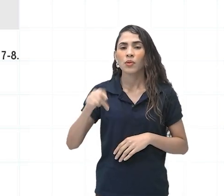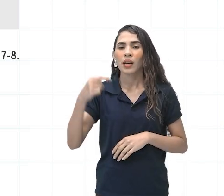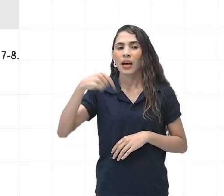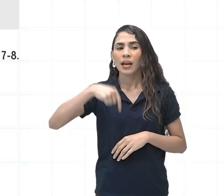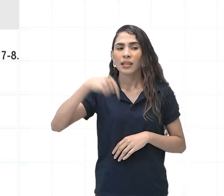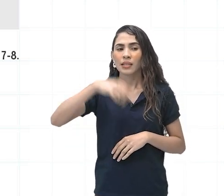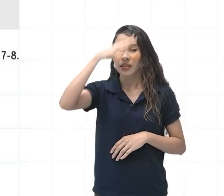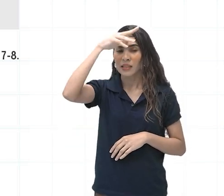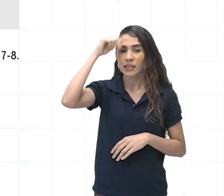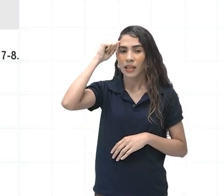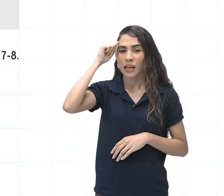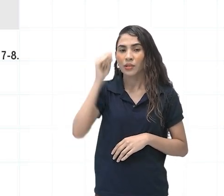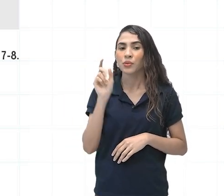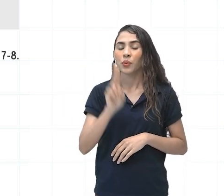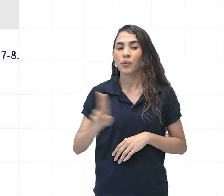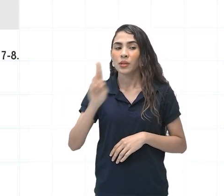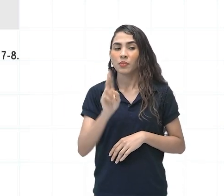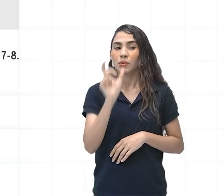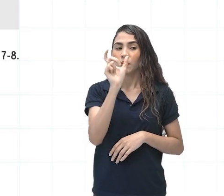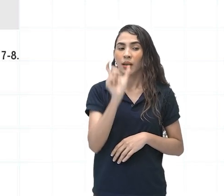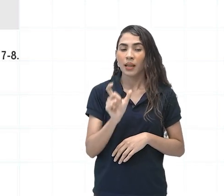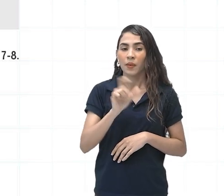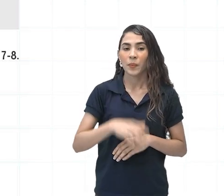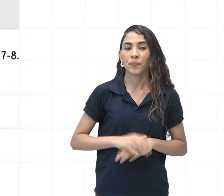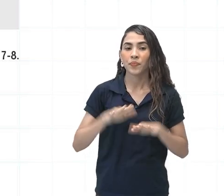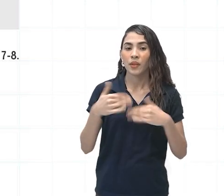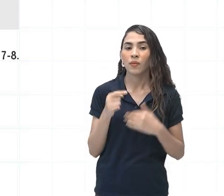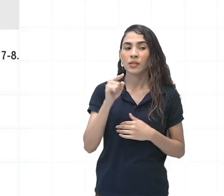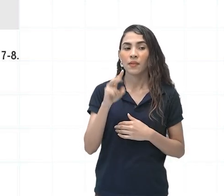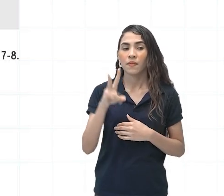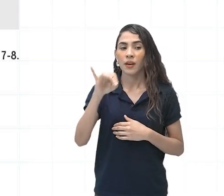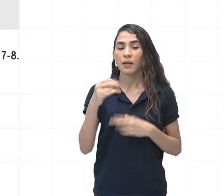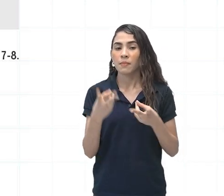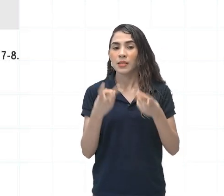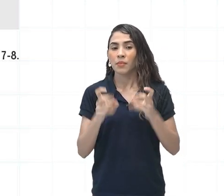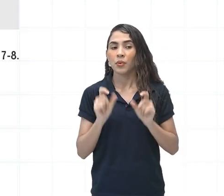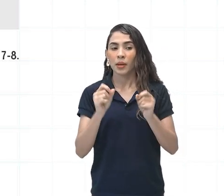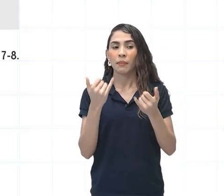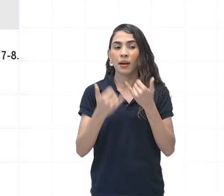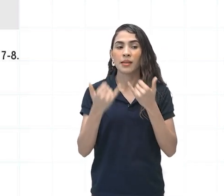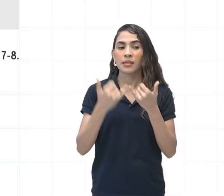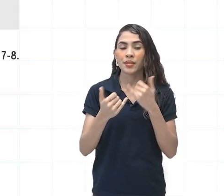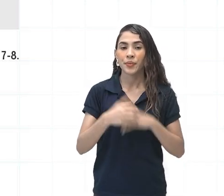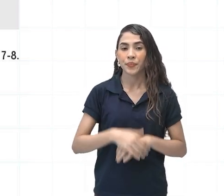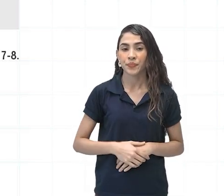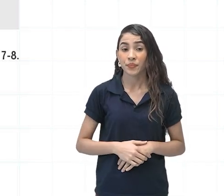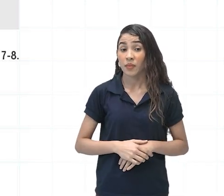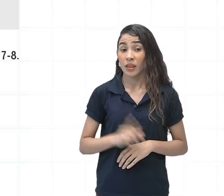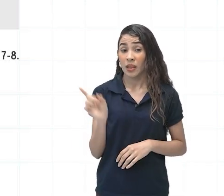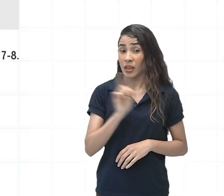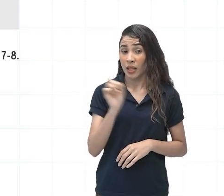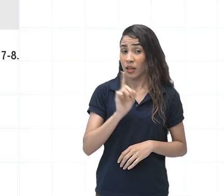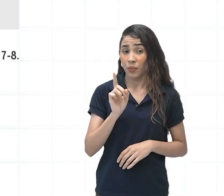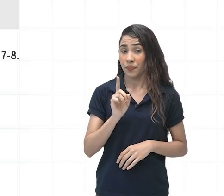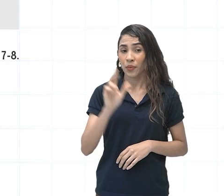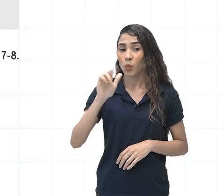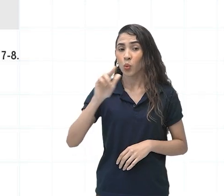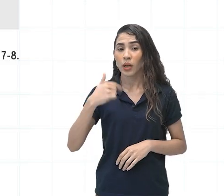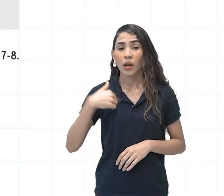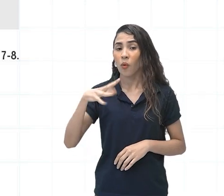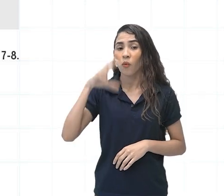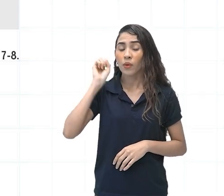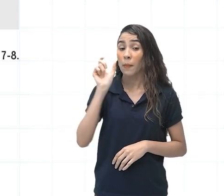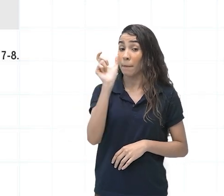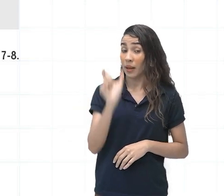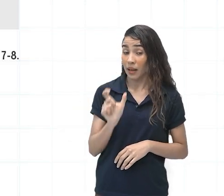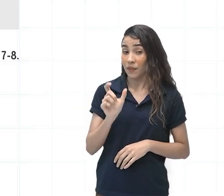cidade também usamos essa palavra. Aí, então, você vai observar uma semelhança. Não, professora, nunca ouvi essa palavra.